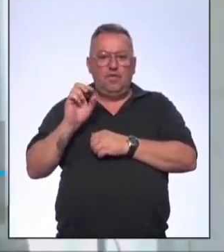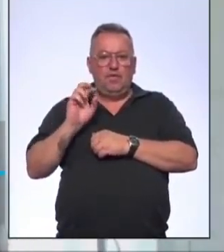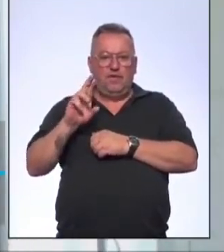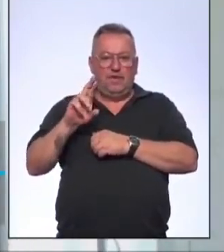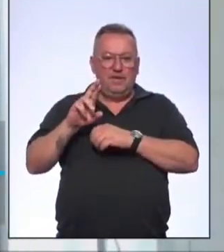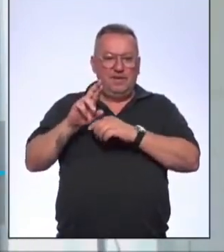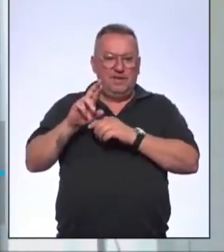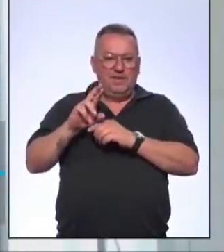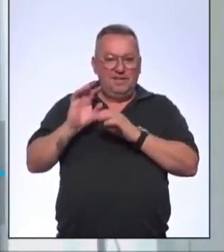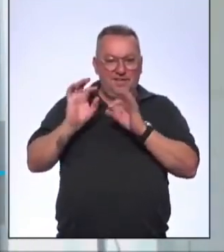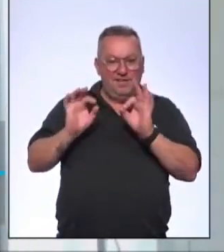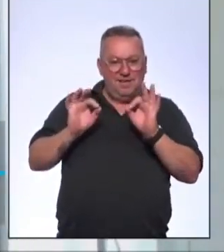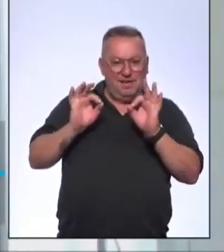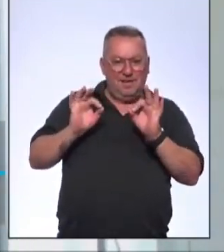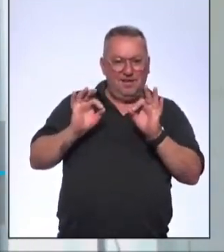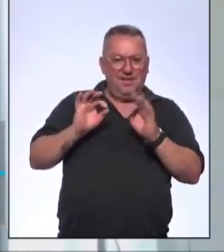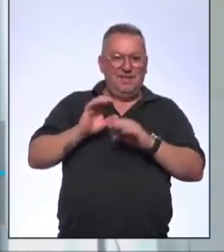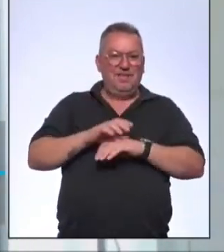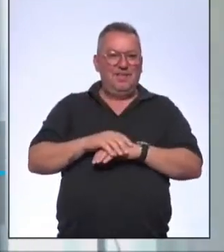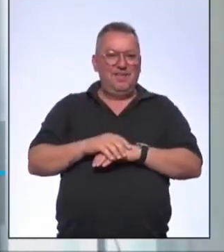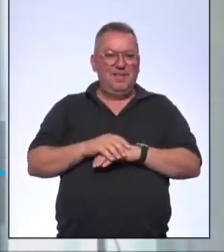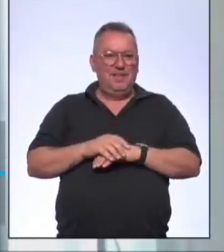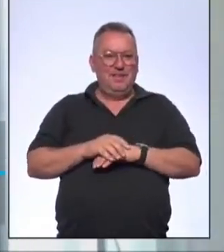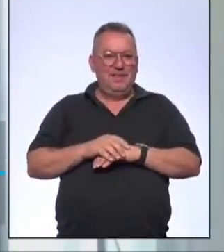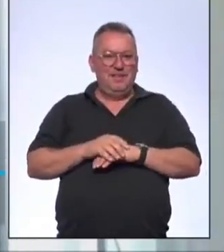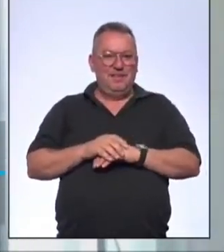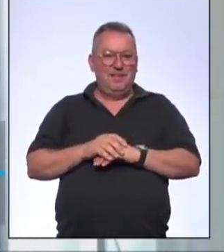Não é, tá certo. Mas já estamos no ar, vai lá.